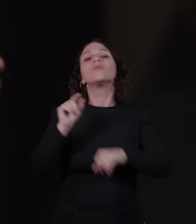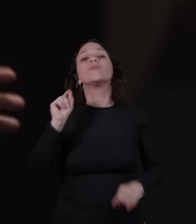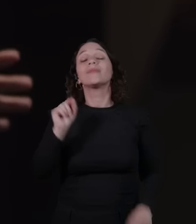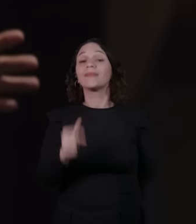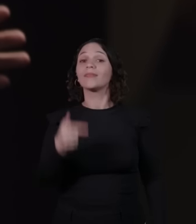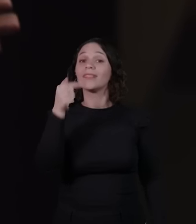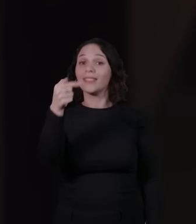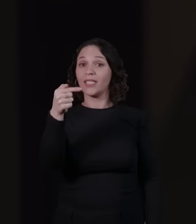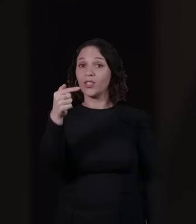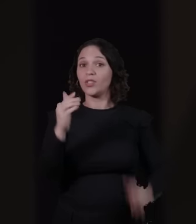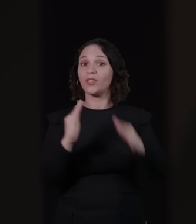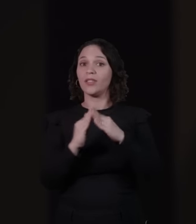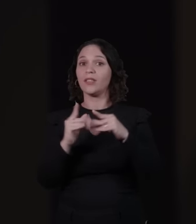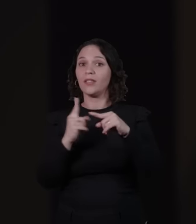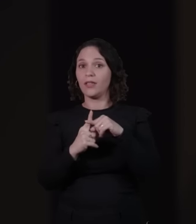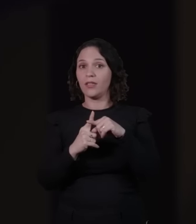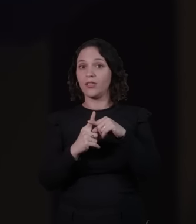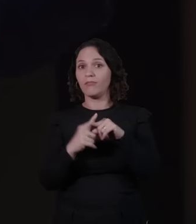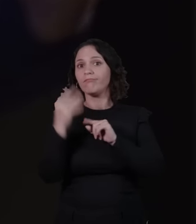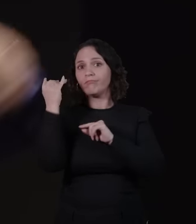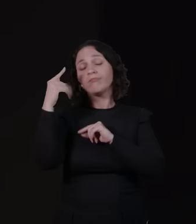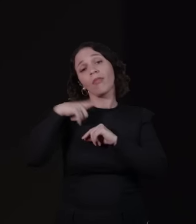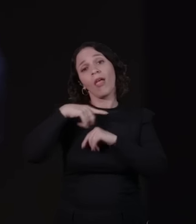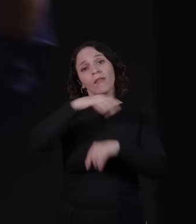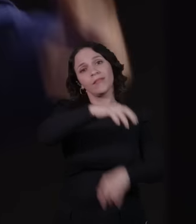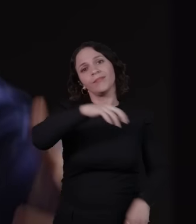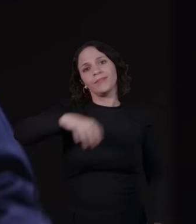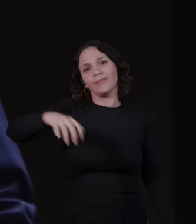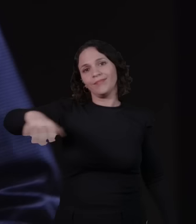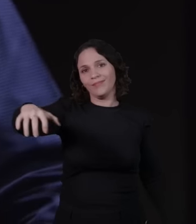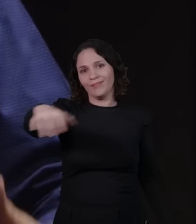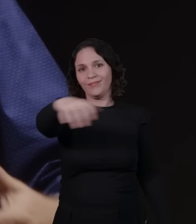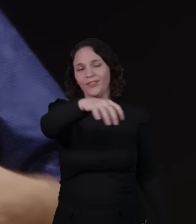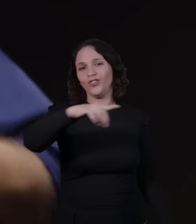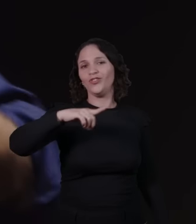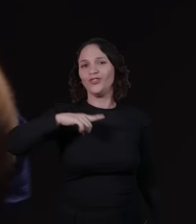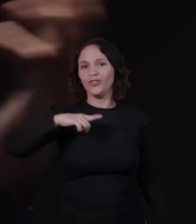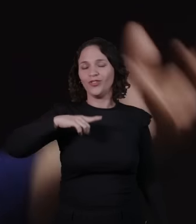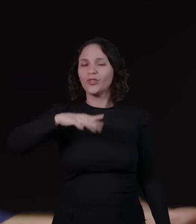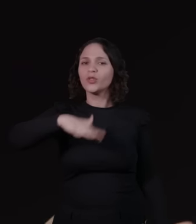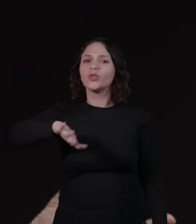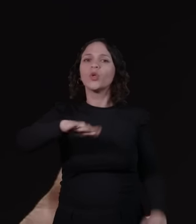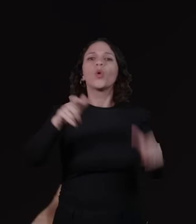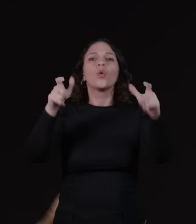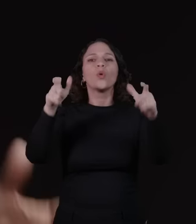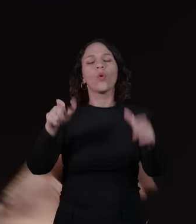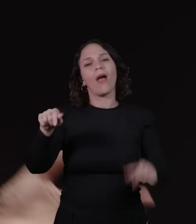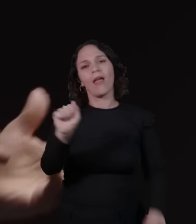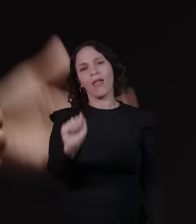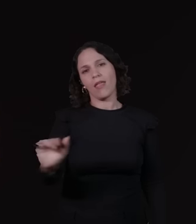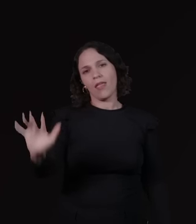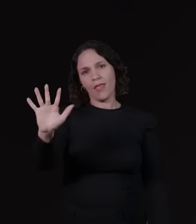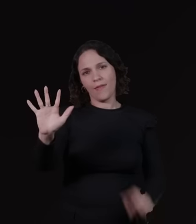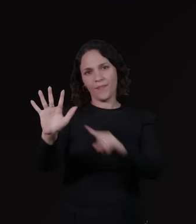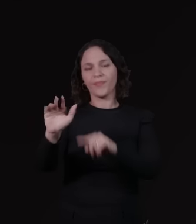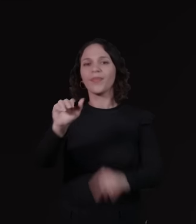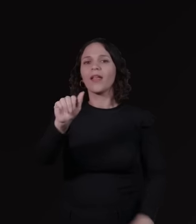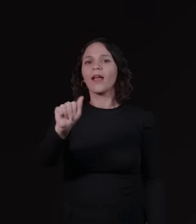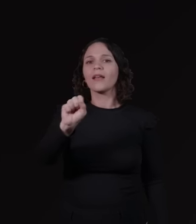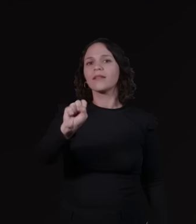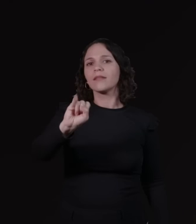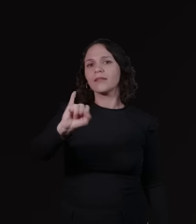sete igrejas que estavam ali plantadas na chamada Ásia. Na verdade, é a Ásia Menor